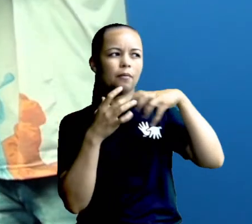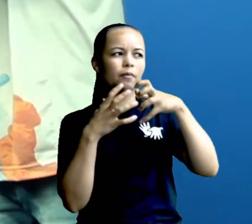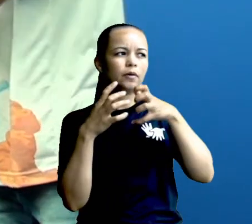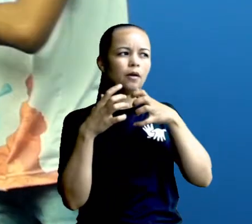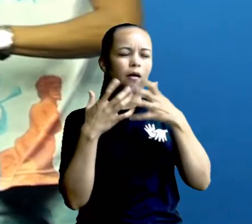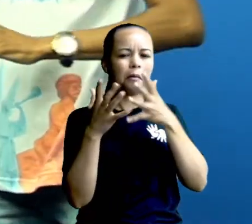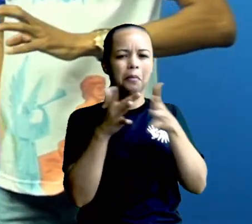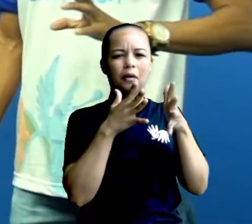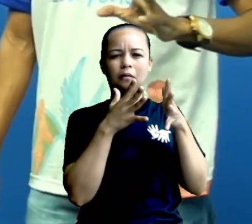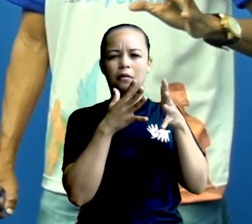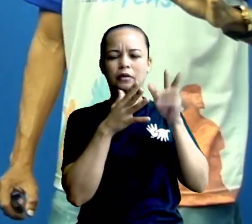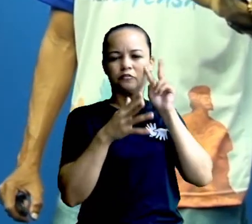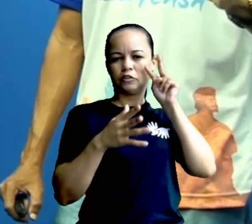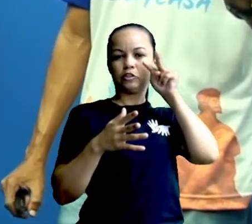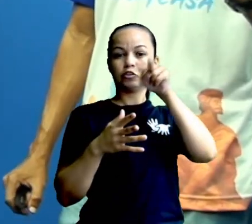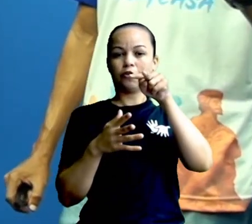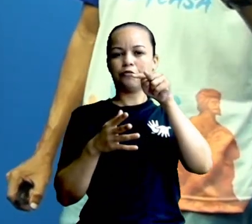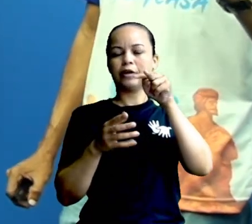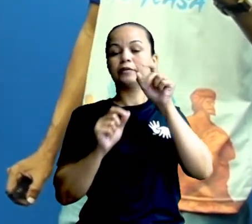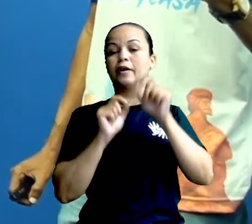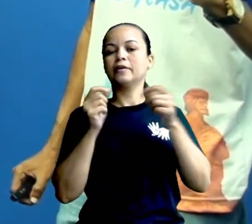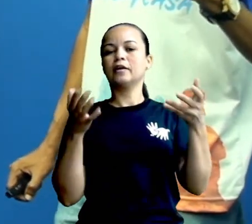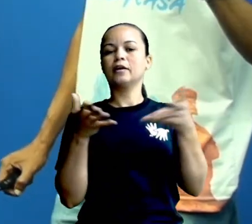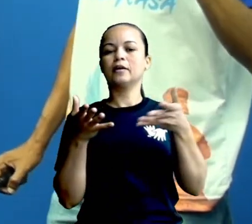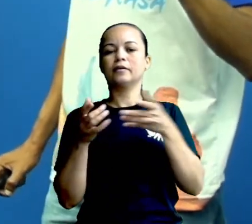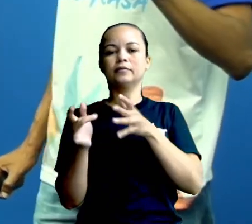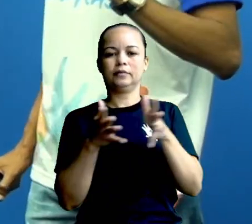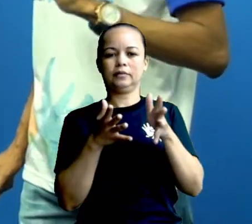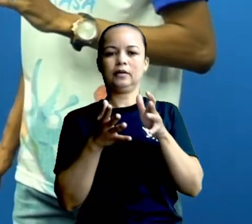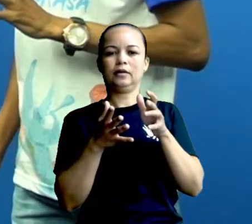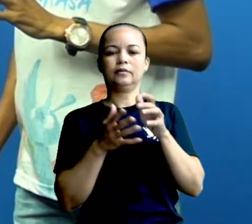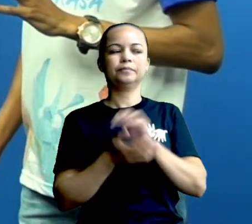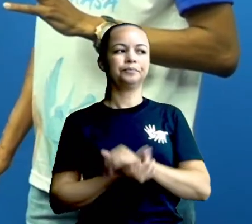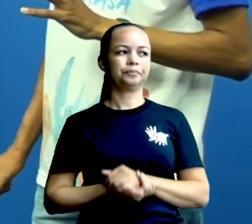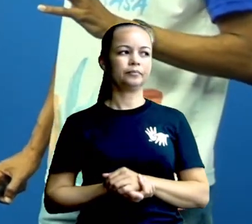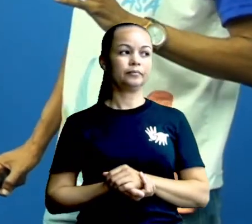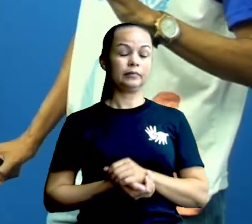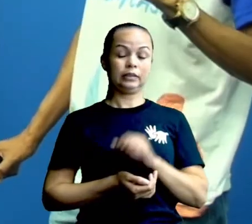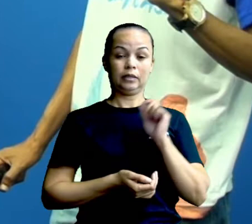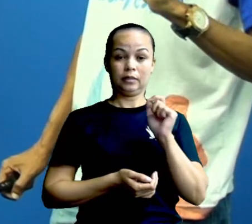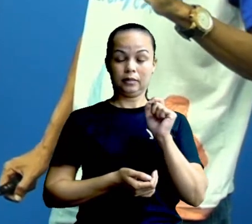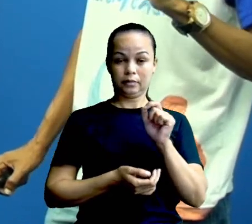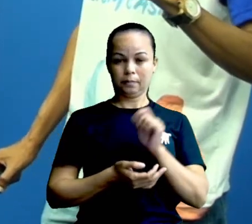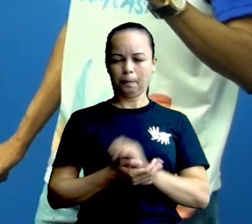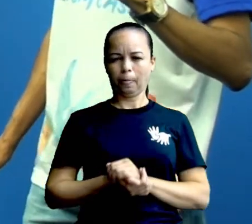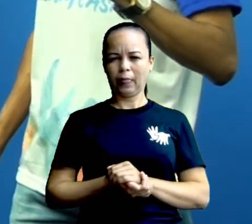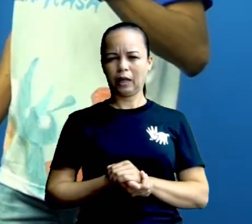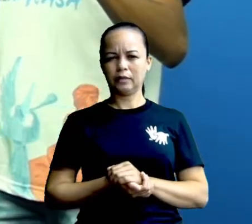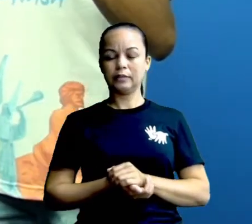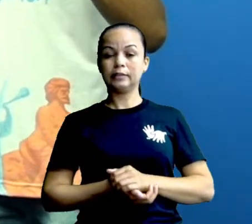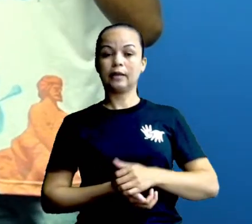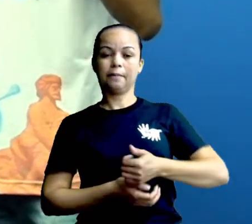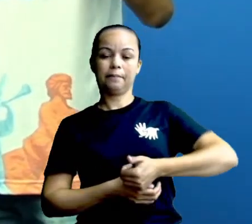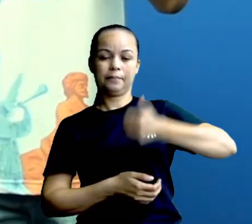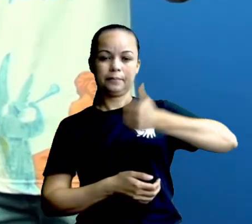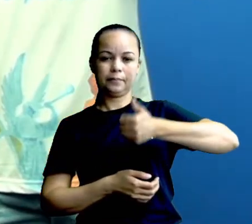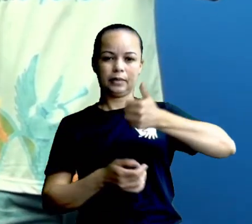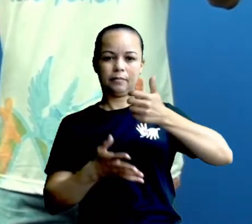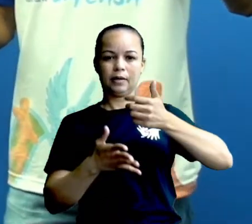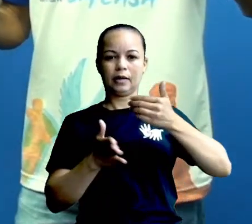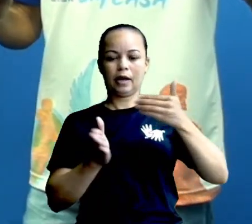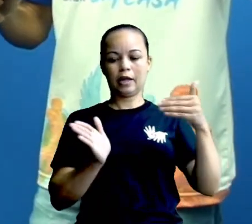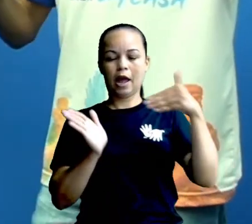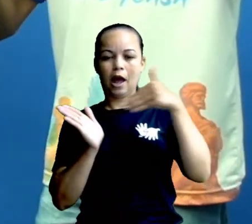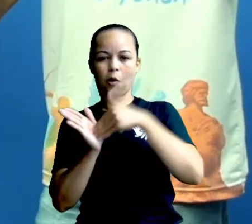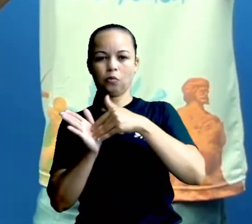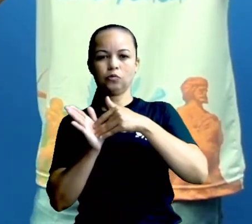emaranhado de letras aí, tortuosas, que vocês estão vendo aí, o que acontece aí? Quais são os fenômenos aí, professor? O fenômeno é o seguinte, que se a